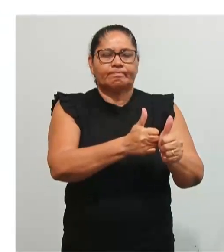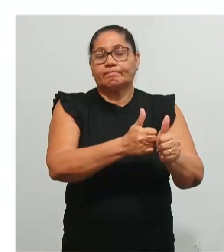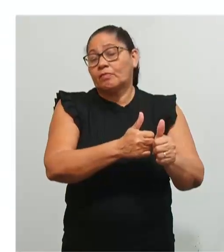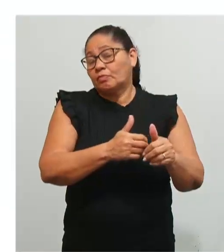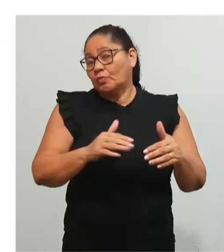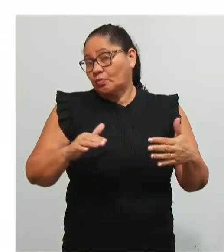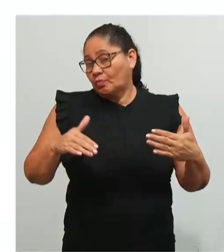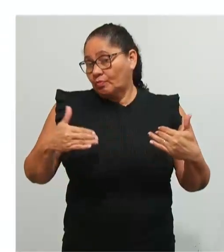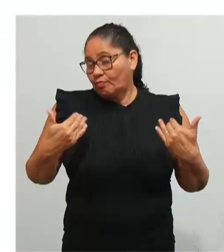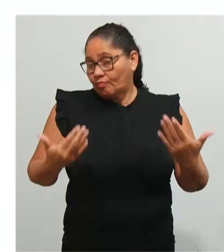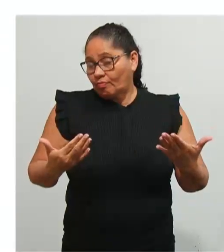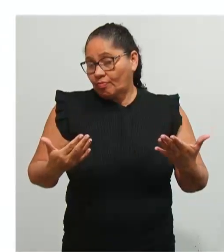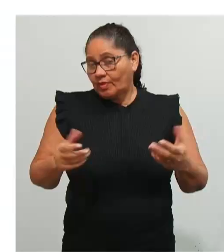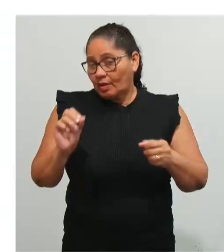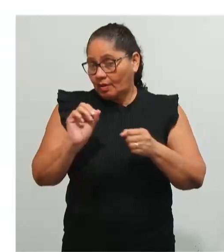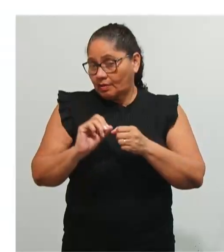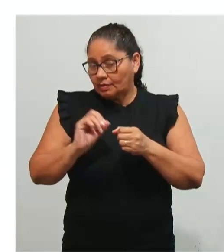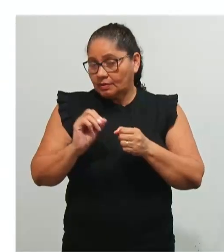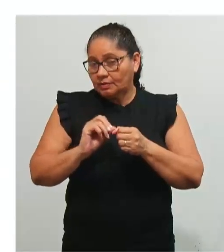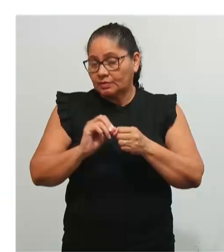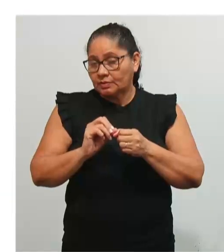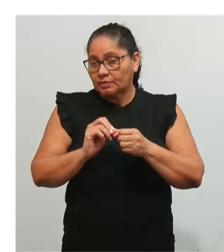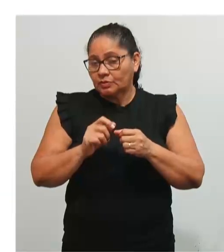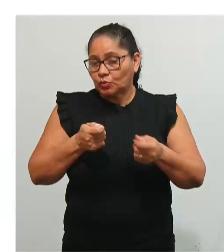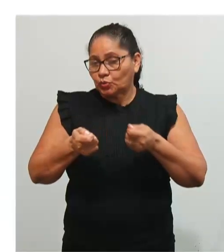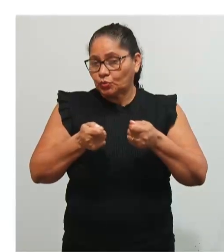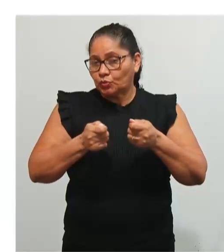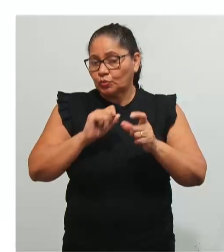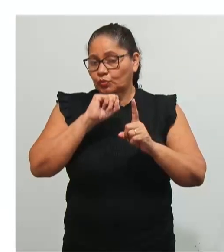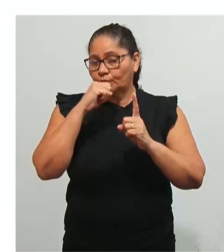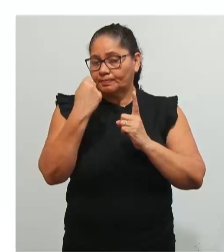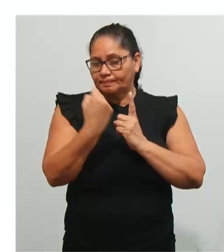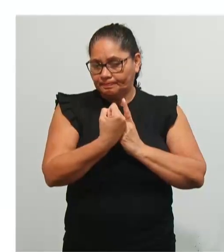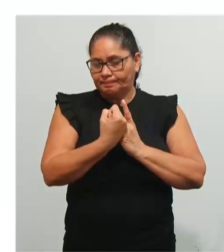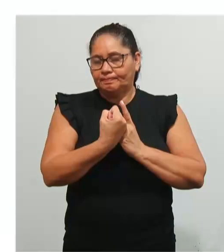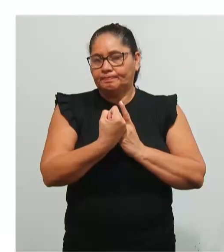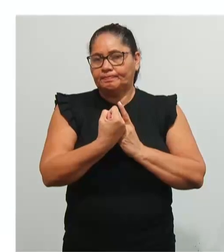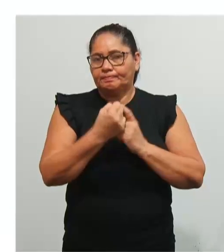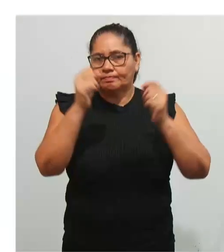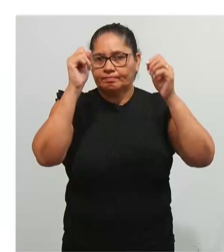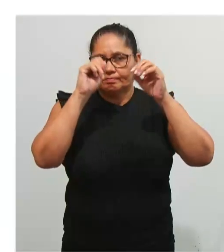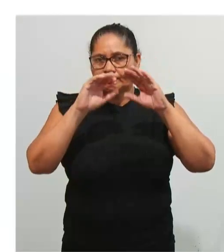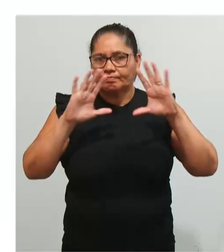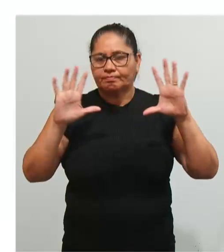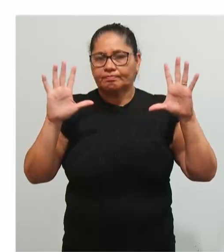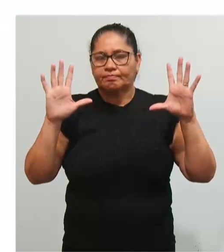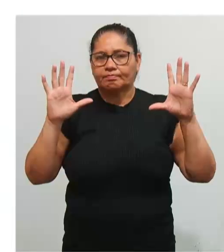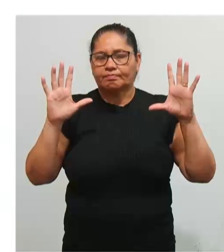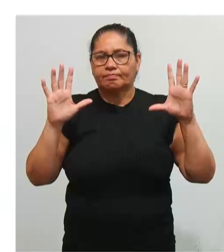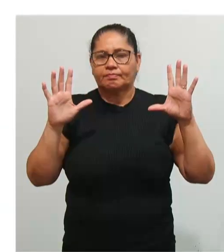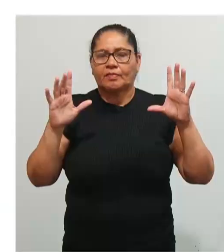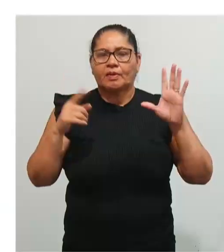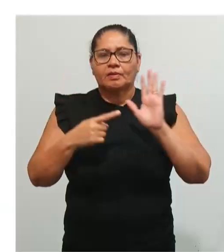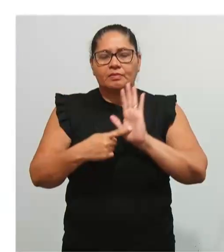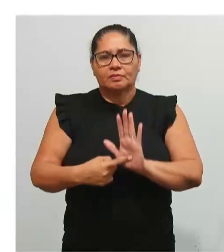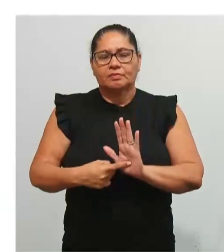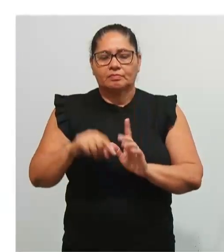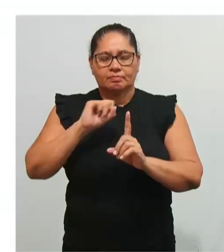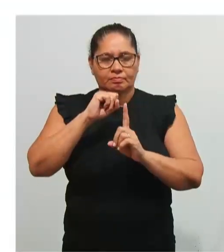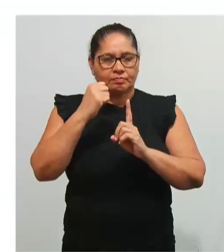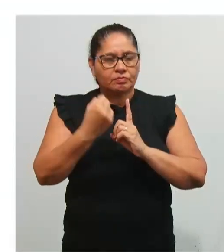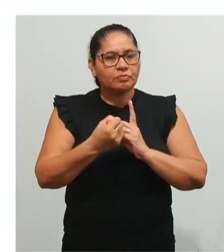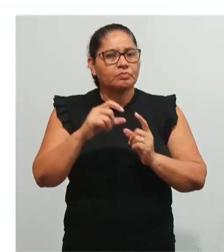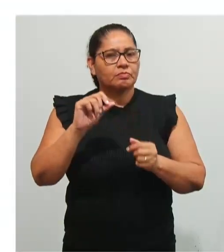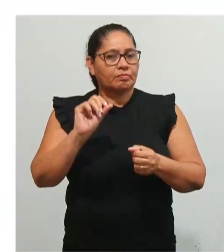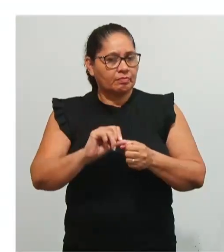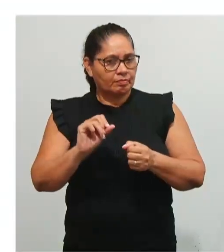seja, para a realização do controle social. A transparência, além de apresentar à sociedade o modo como estão